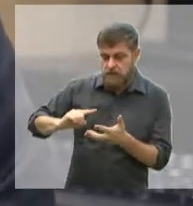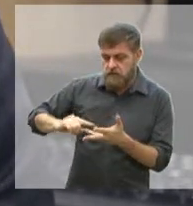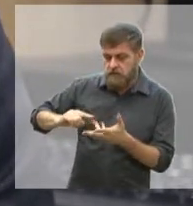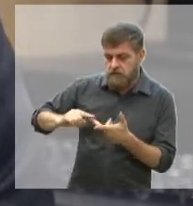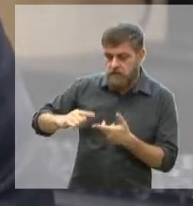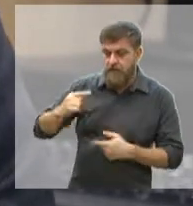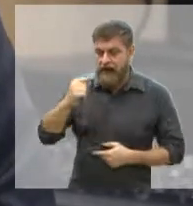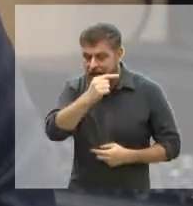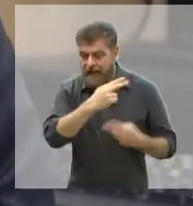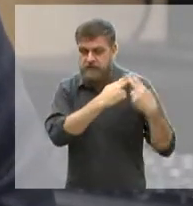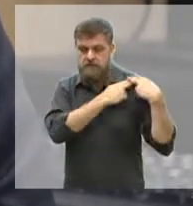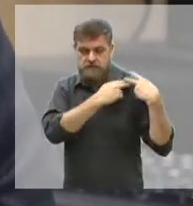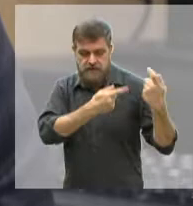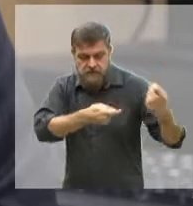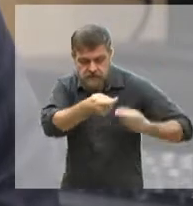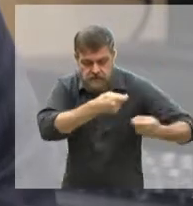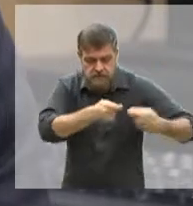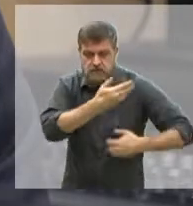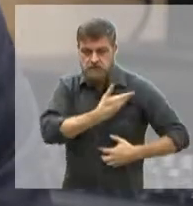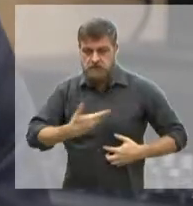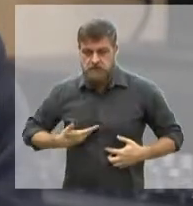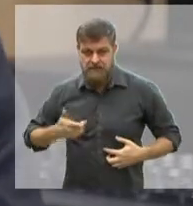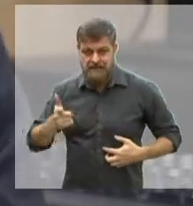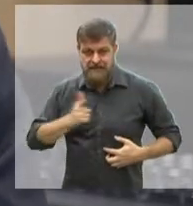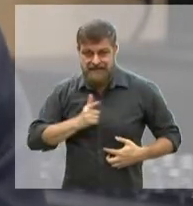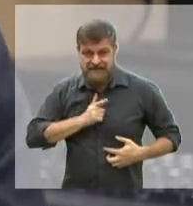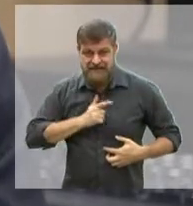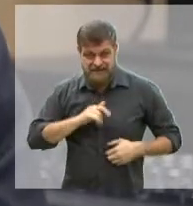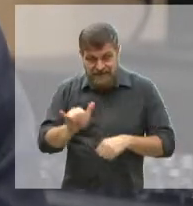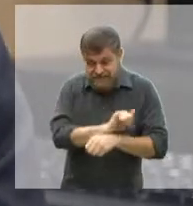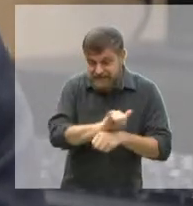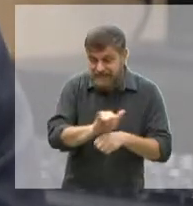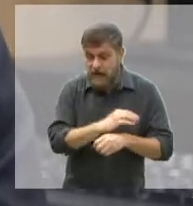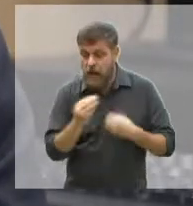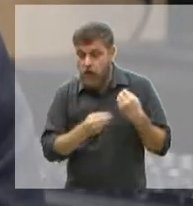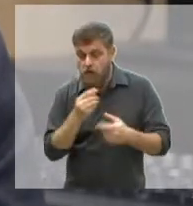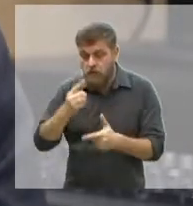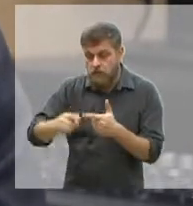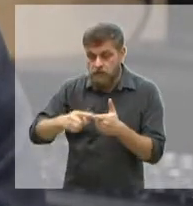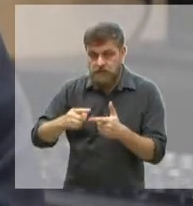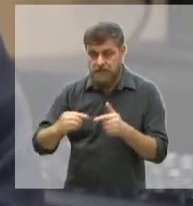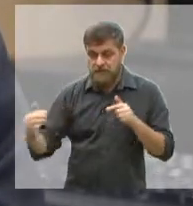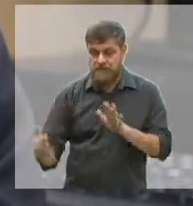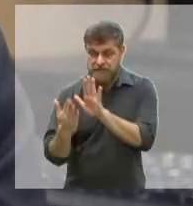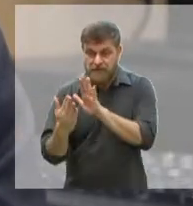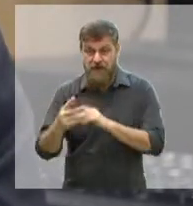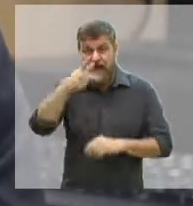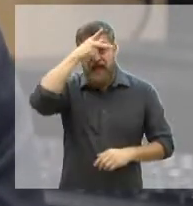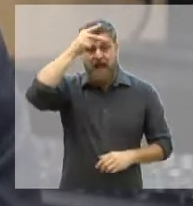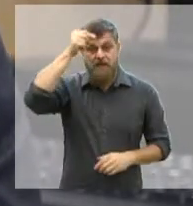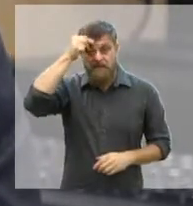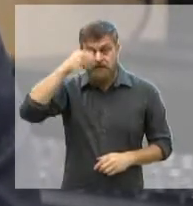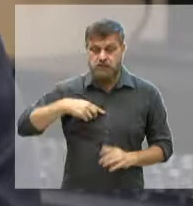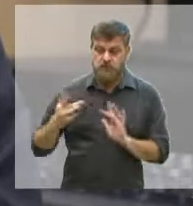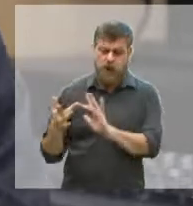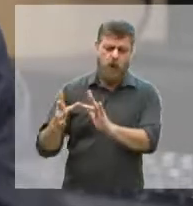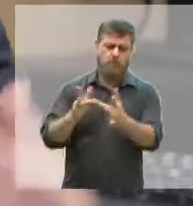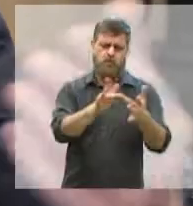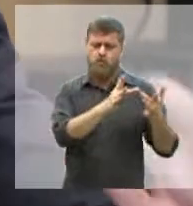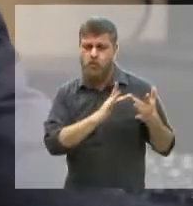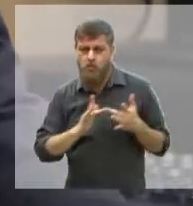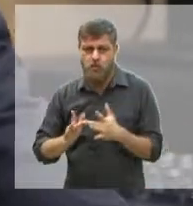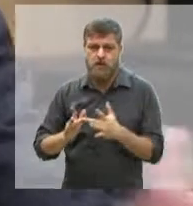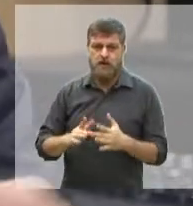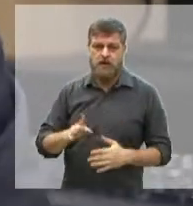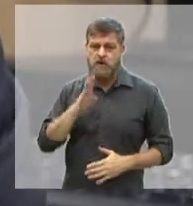sob sua administração e utilizar a plenitude dos seus recursos para poder enfrentar as questões. A prefeitura tem relação com Deus e o mundo nessa cidade, tem